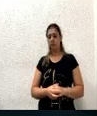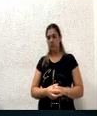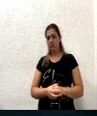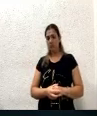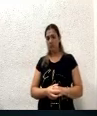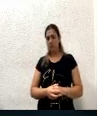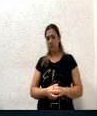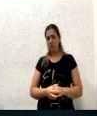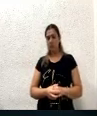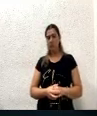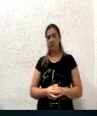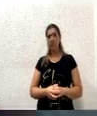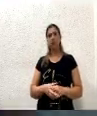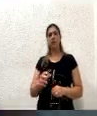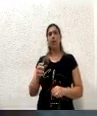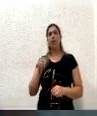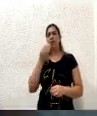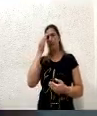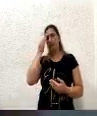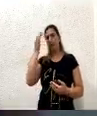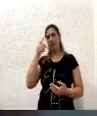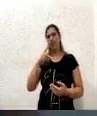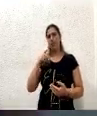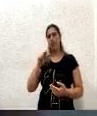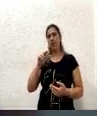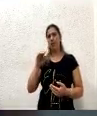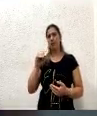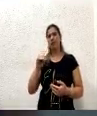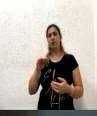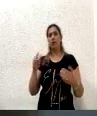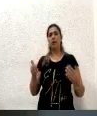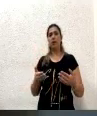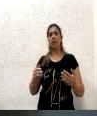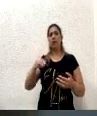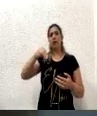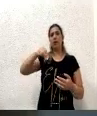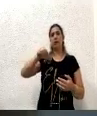Ok, vereador Paulo, obrigado. Com a palavra, a vereadora Mariana.